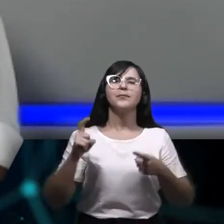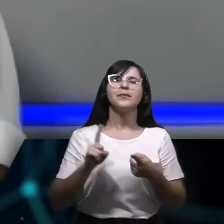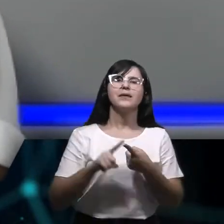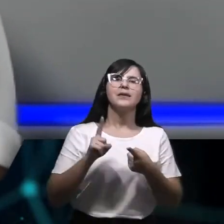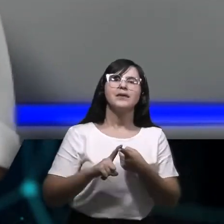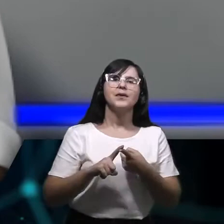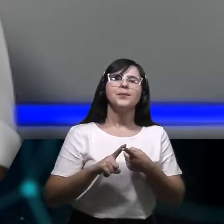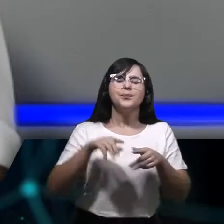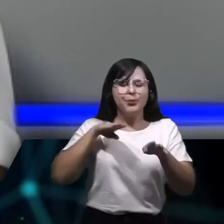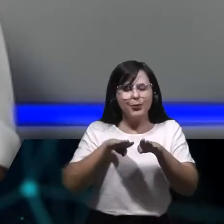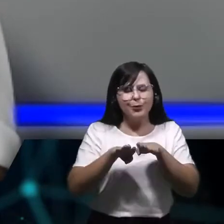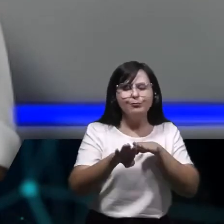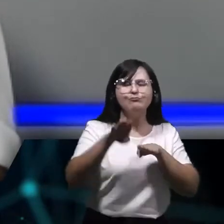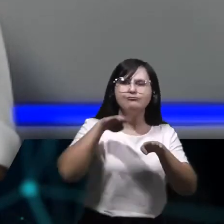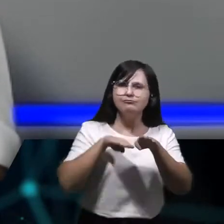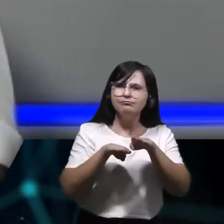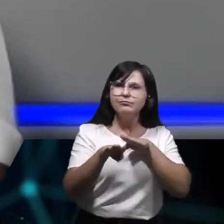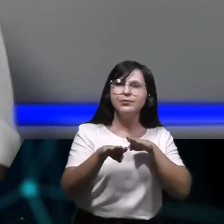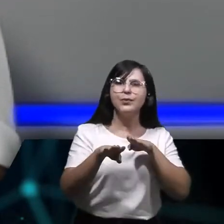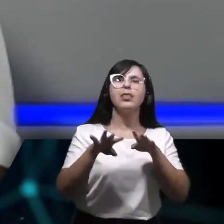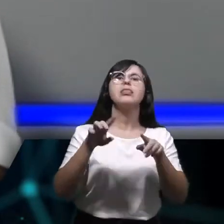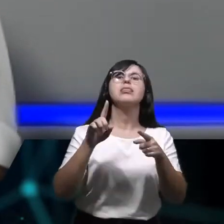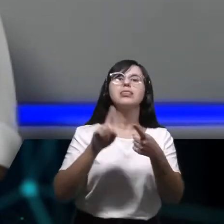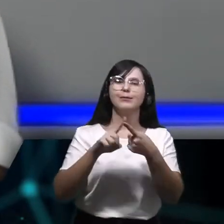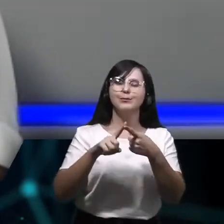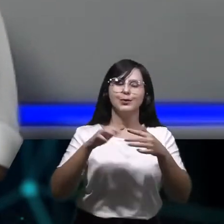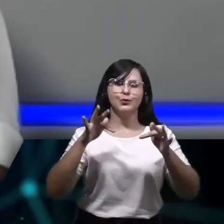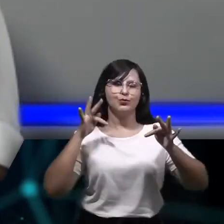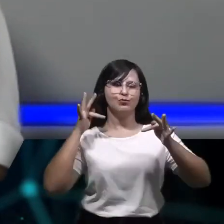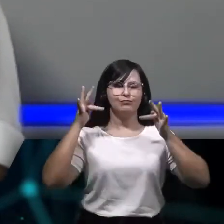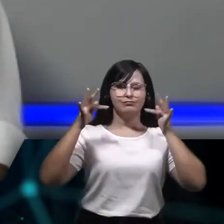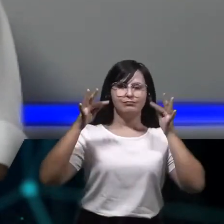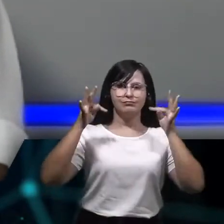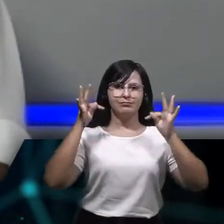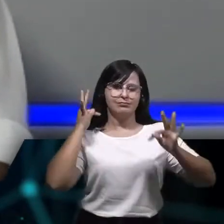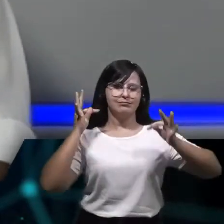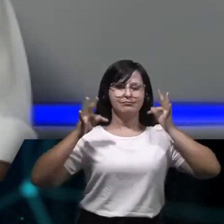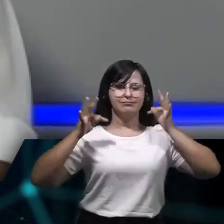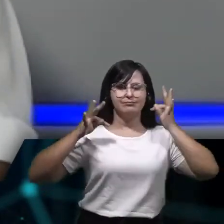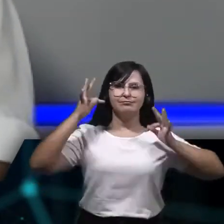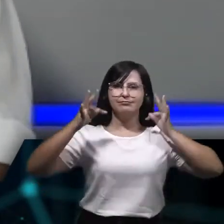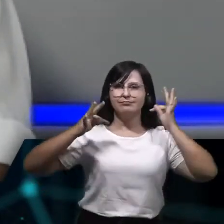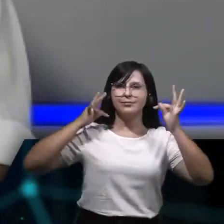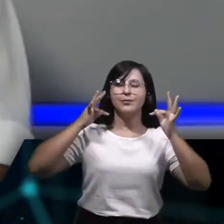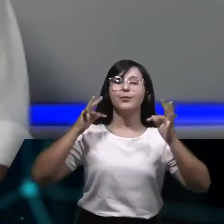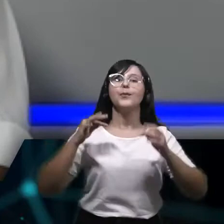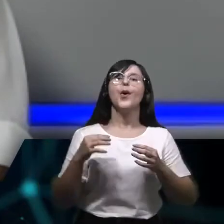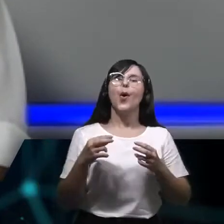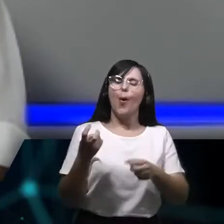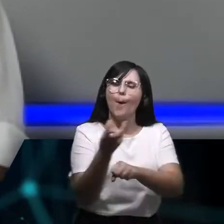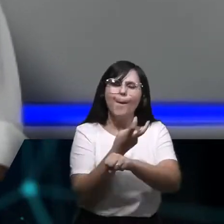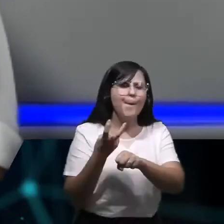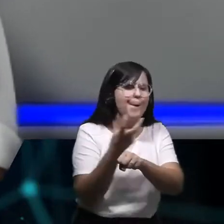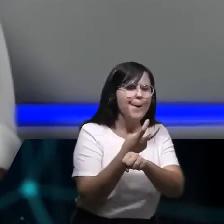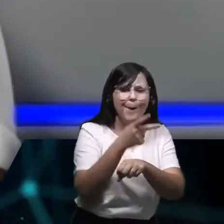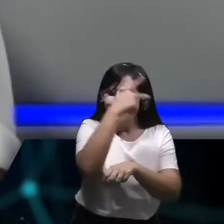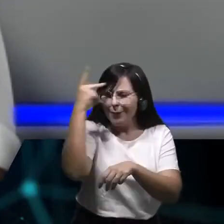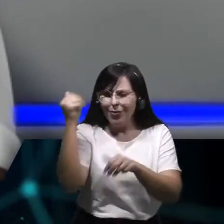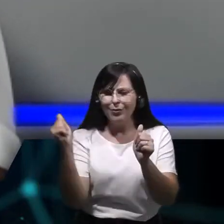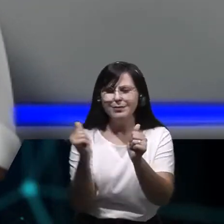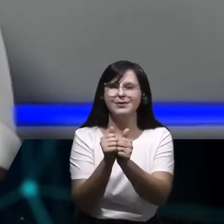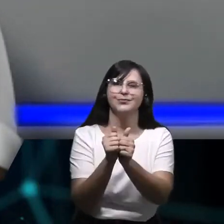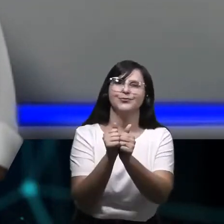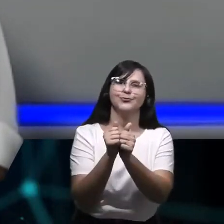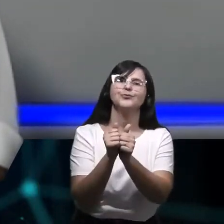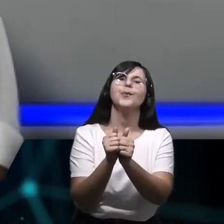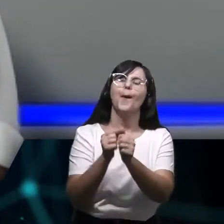a Sulanca, preocupado com o turismo e busca de parceiro, vou em busca de parceiro para a